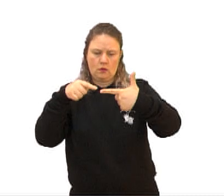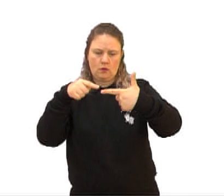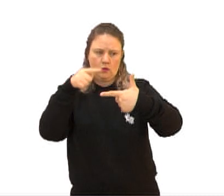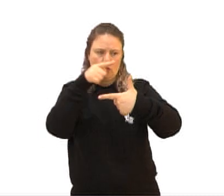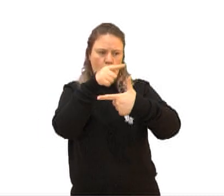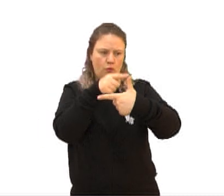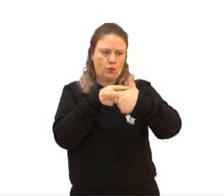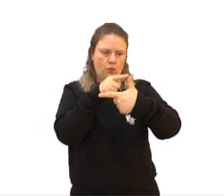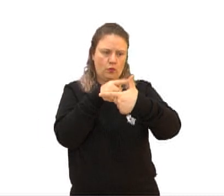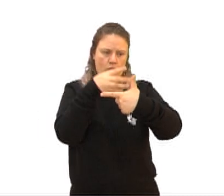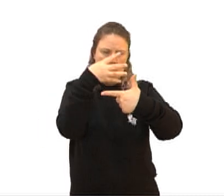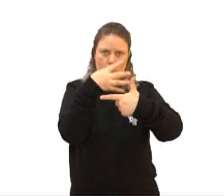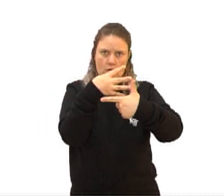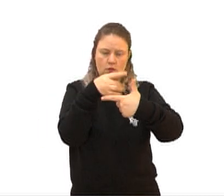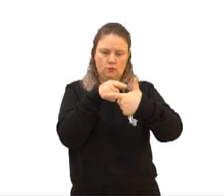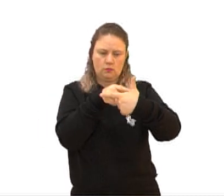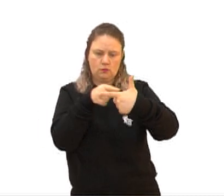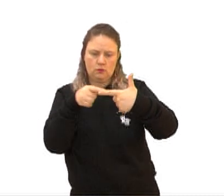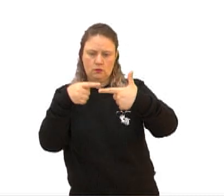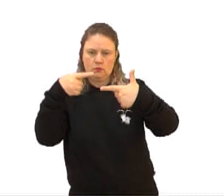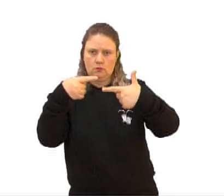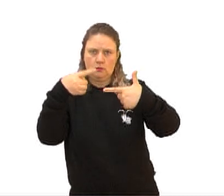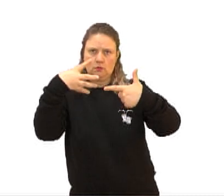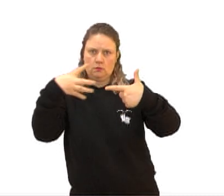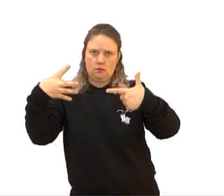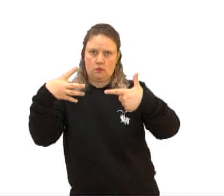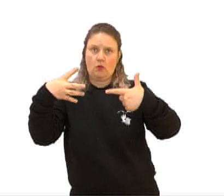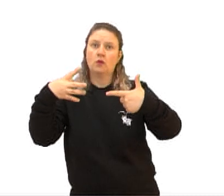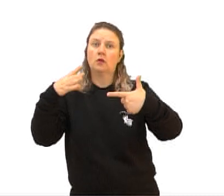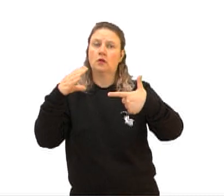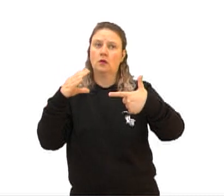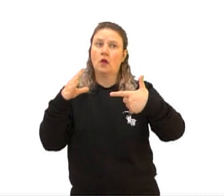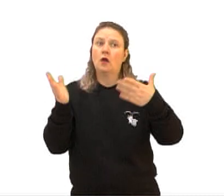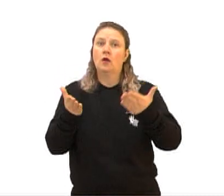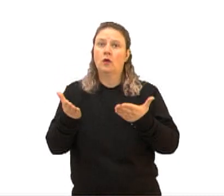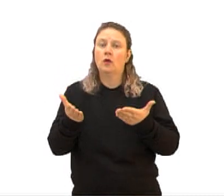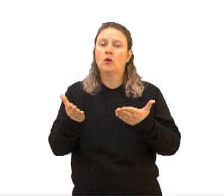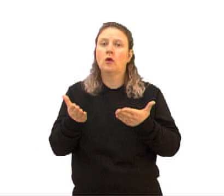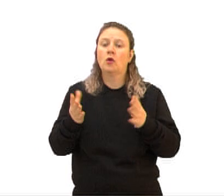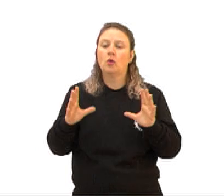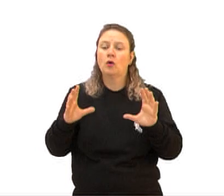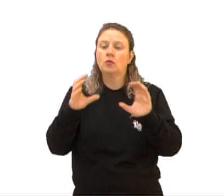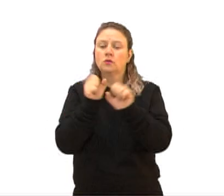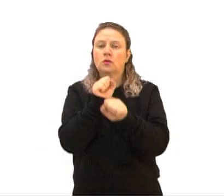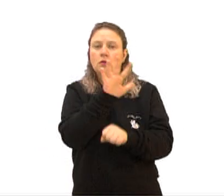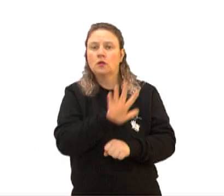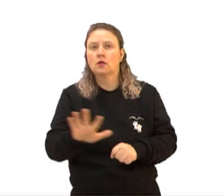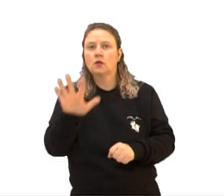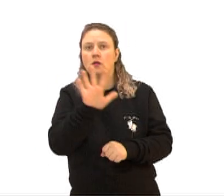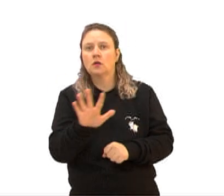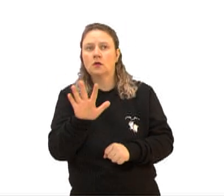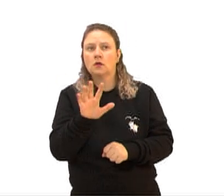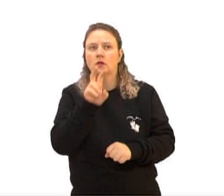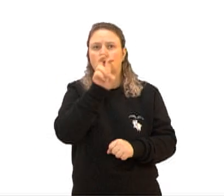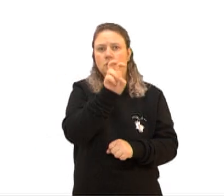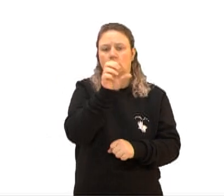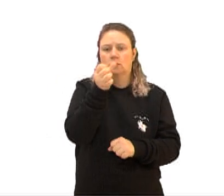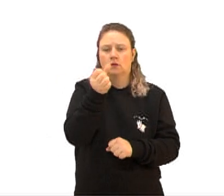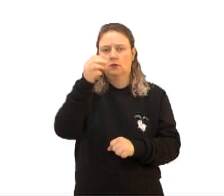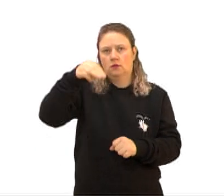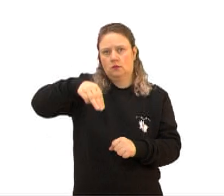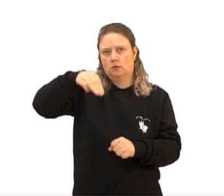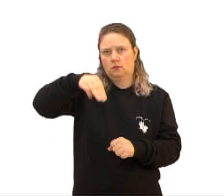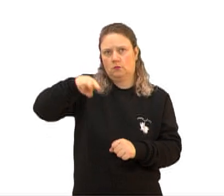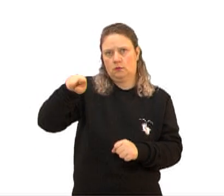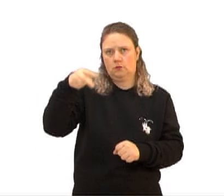14. Então, a área formada aqui nesse vermelho é de 56 metros quadrados.